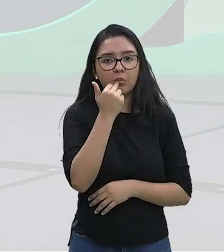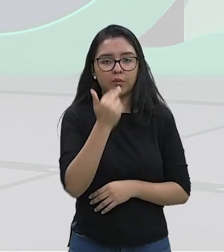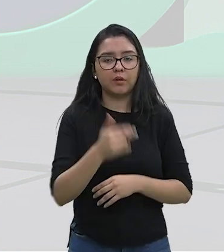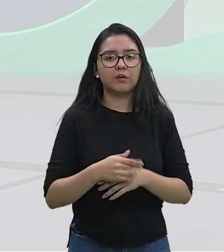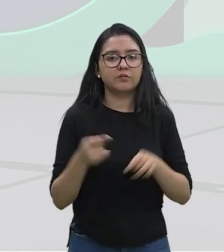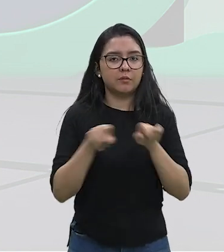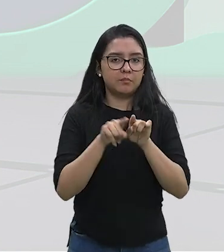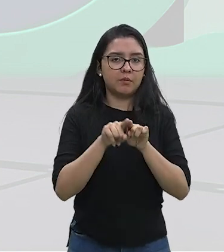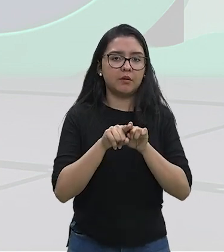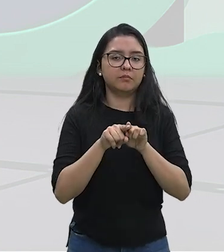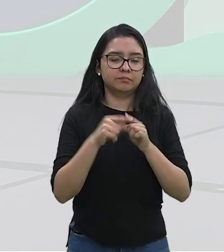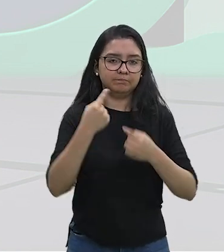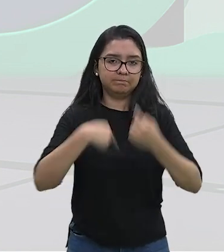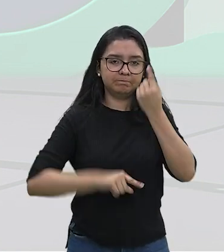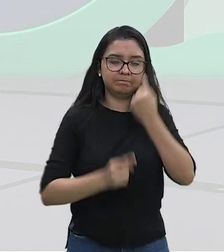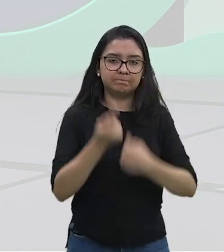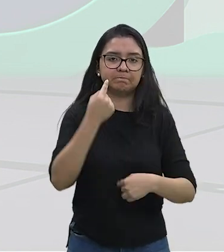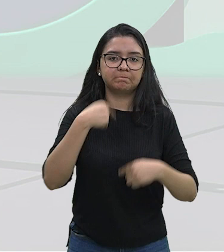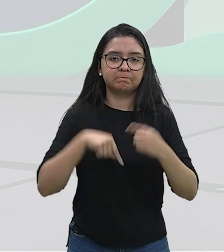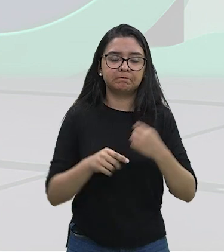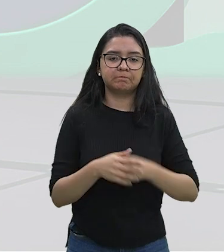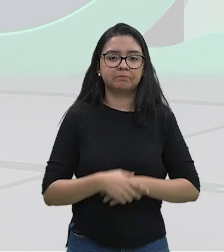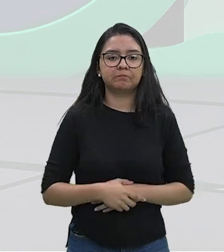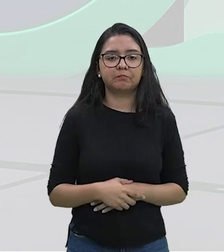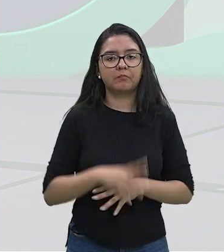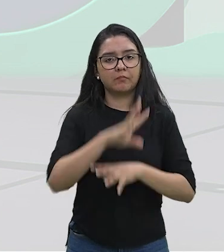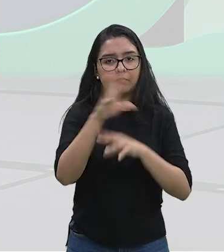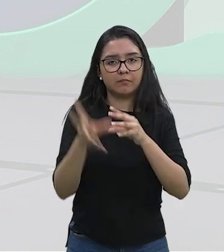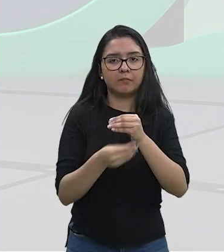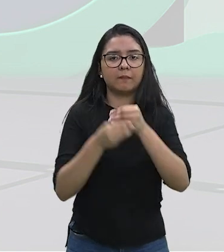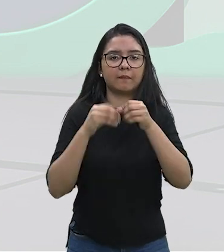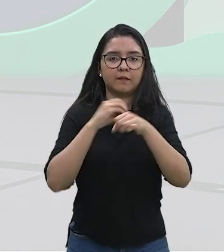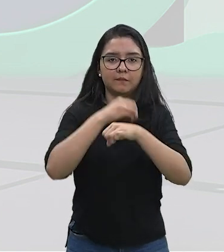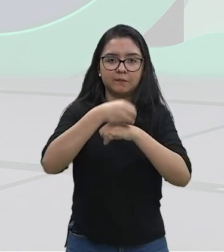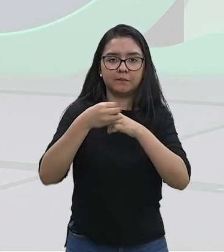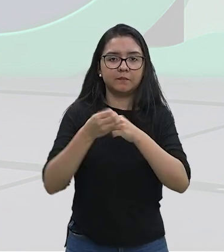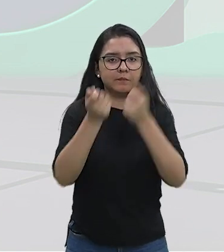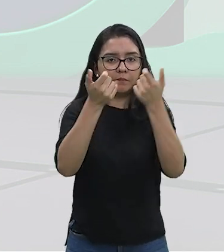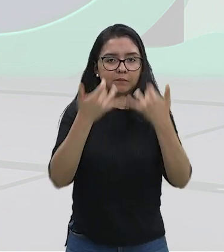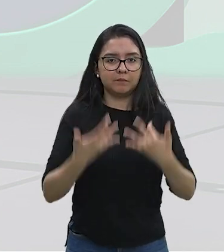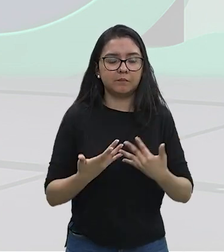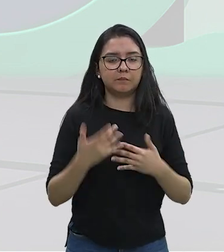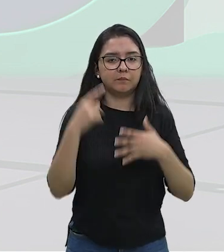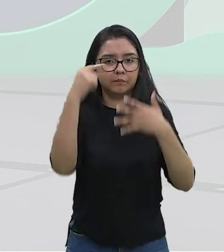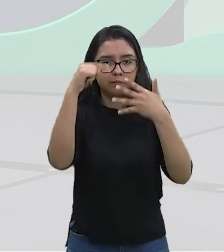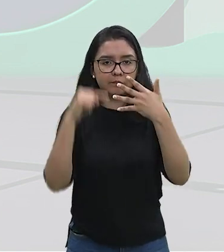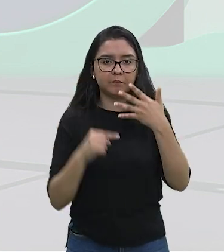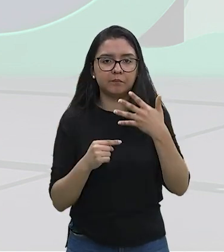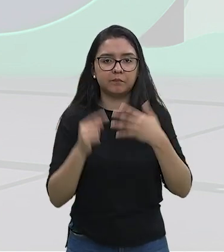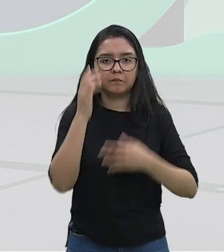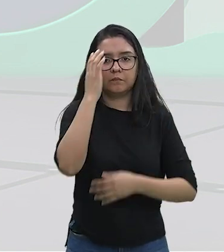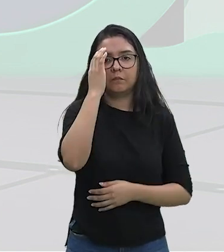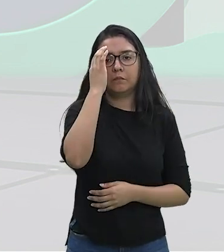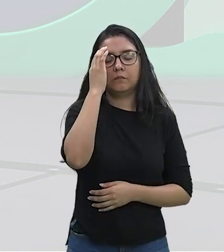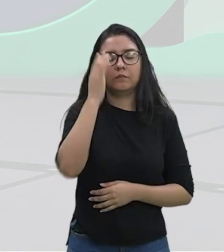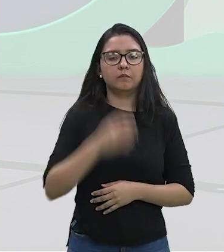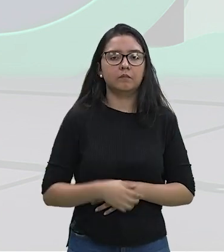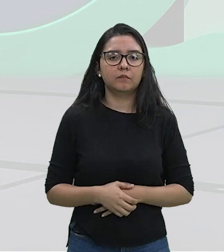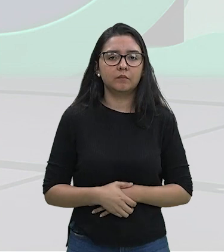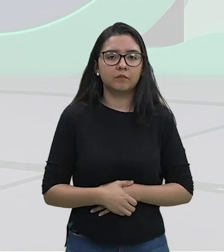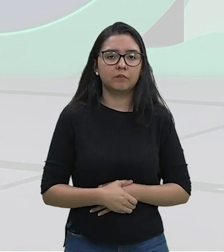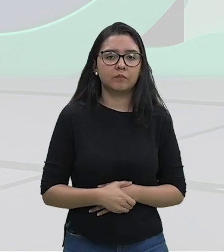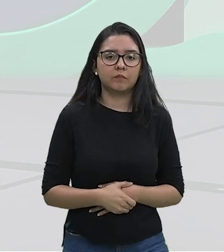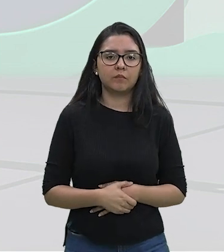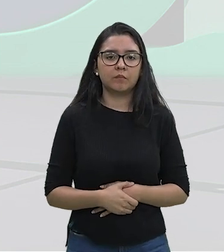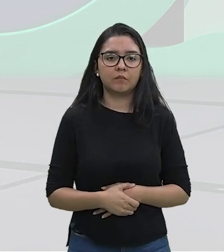Vale lembrar que ele é um tecido composto aí, né, por essas células que nós acabamos de falar, de citar, que são hemácias, leucócitos,